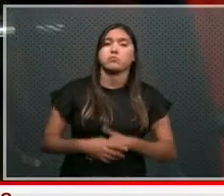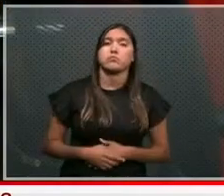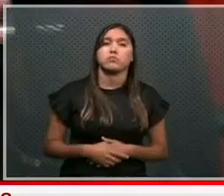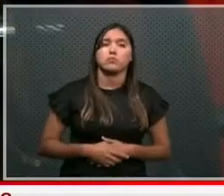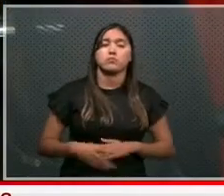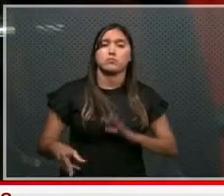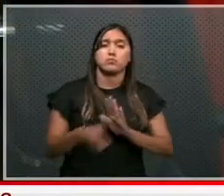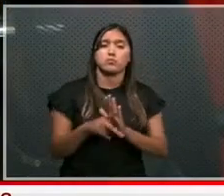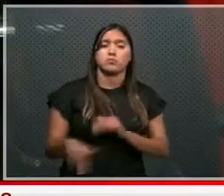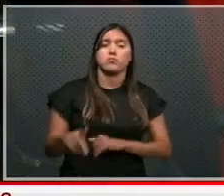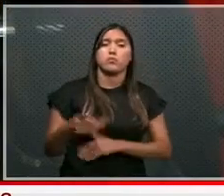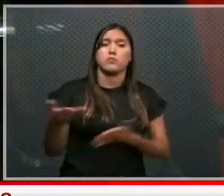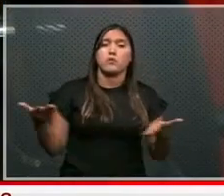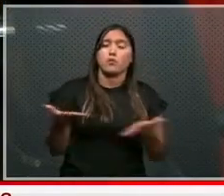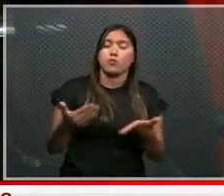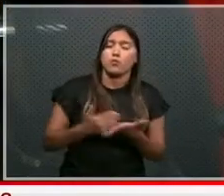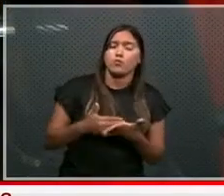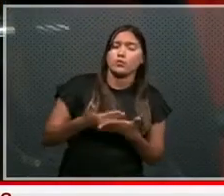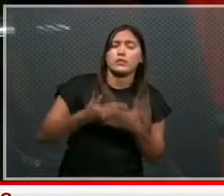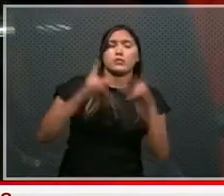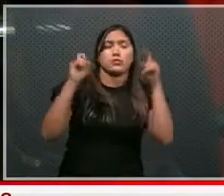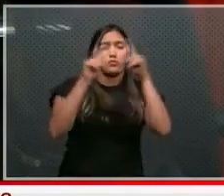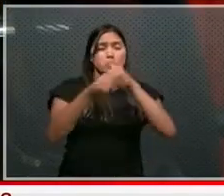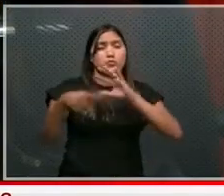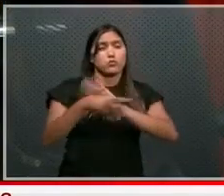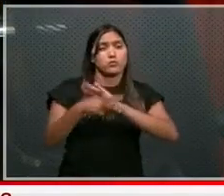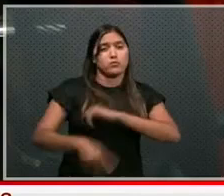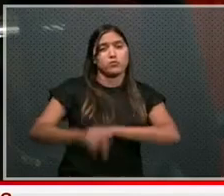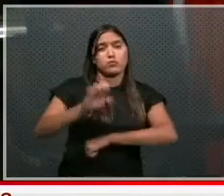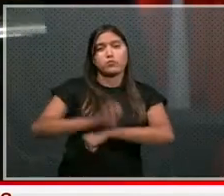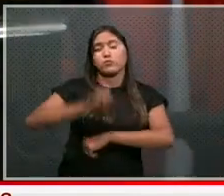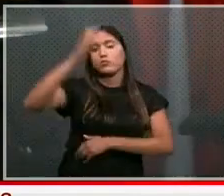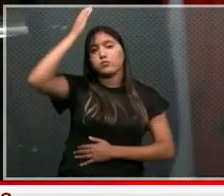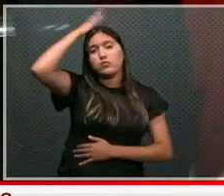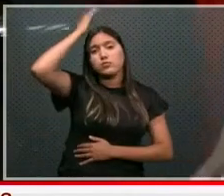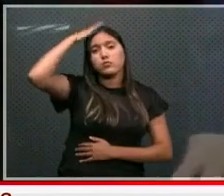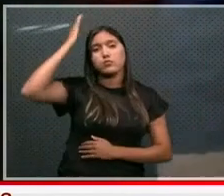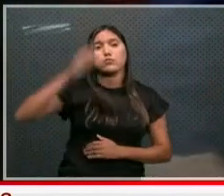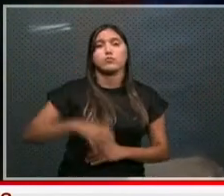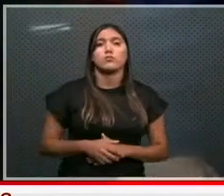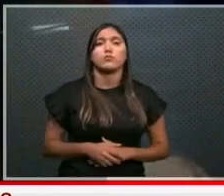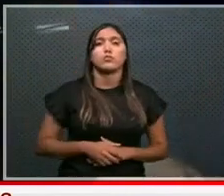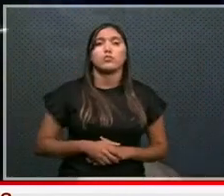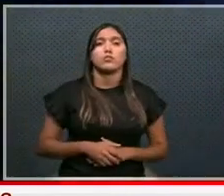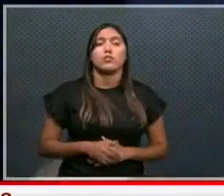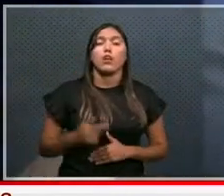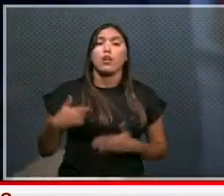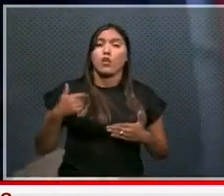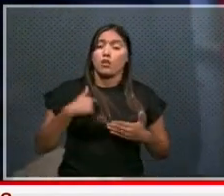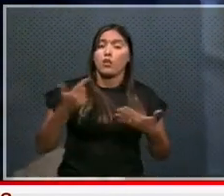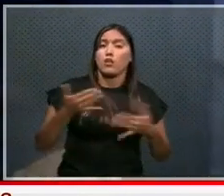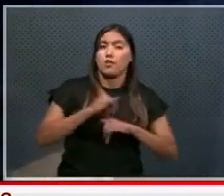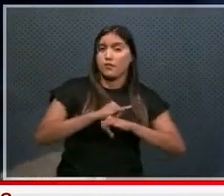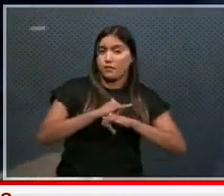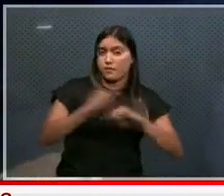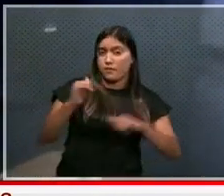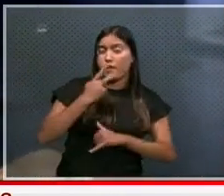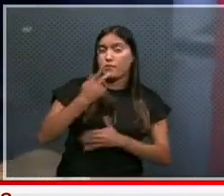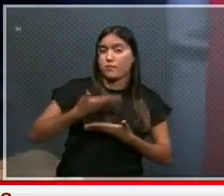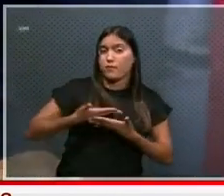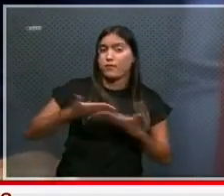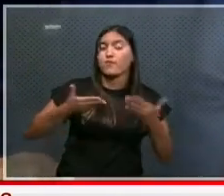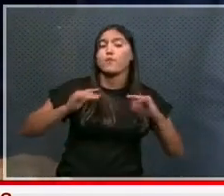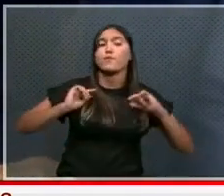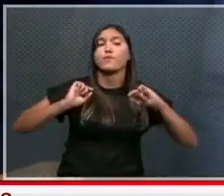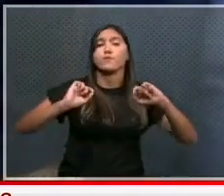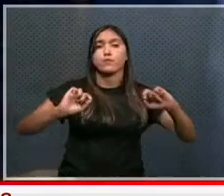do estágio que nós começamos a enfrentar no estado né e eu tenho dito companheiro Juquinha